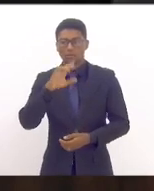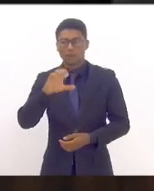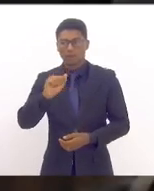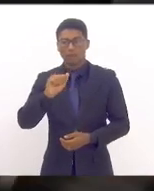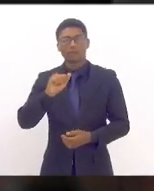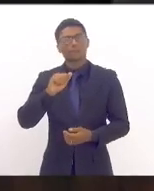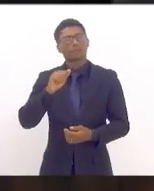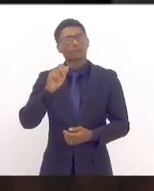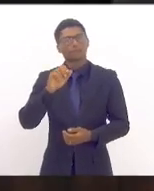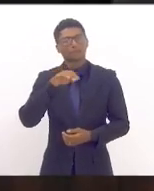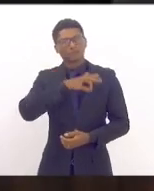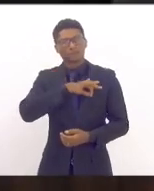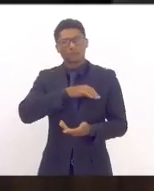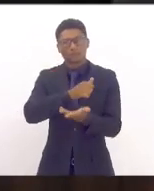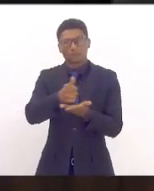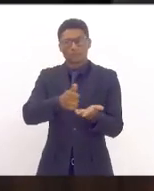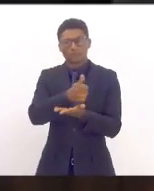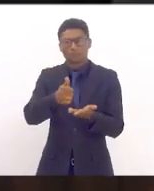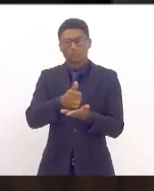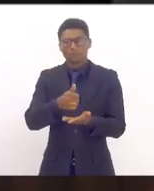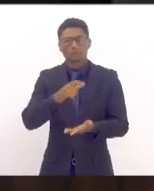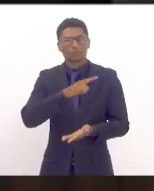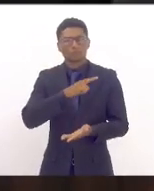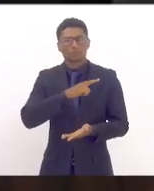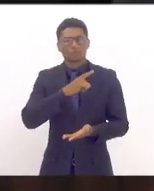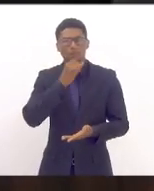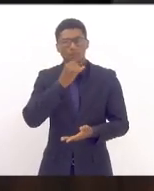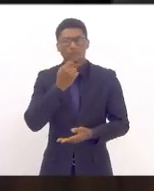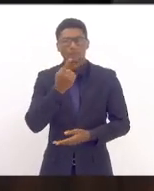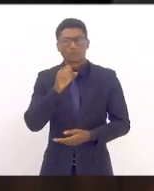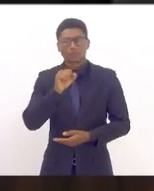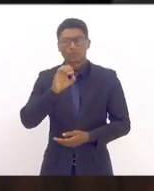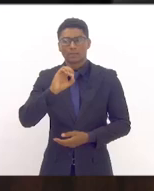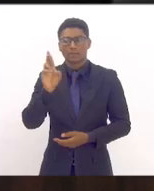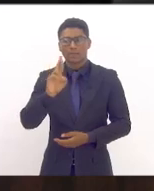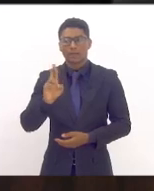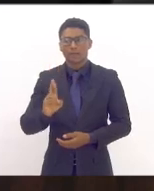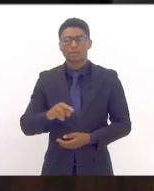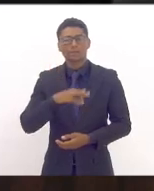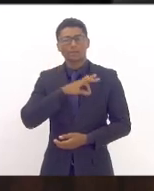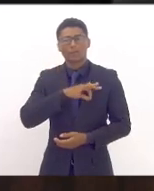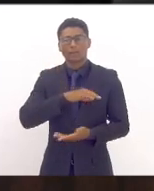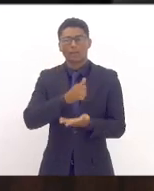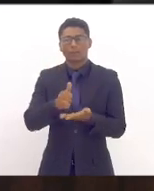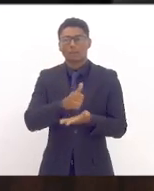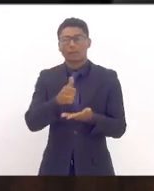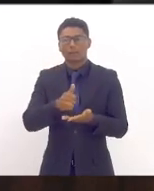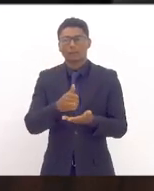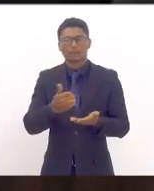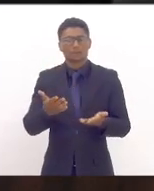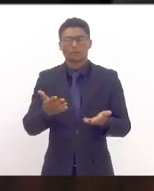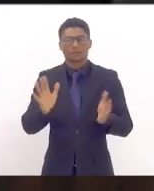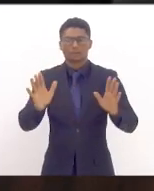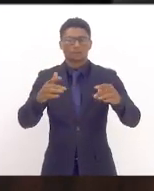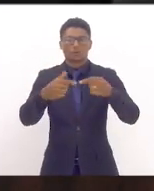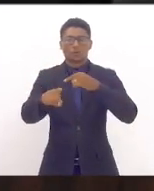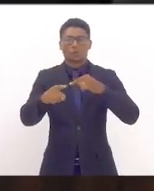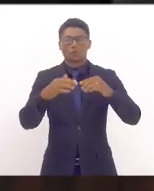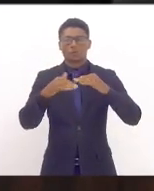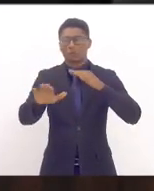base tem tem Servidor Público que recebe r$ 180 de salário base e aí não é esse sentido